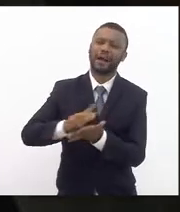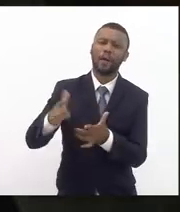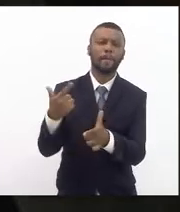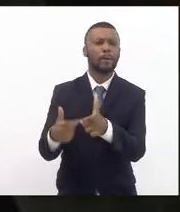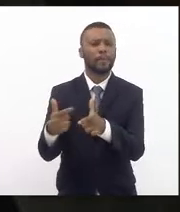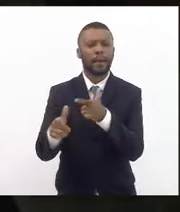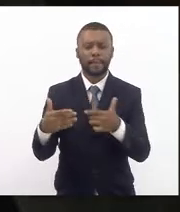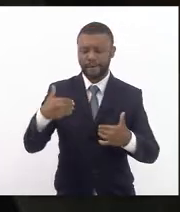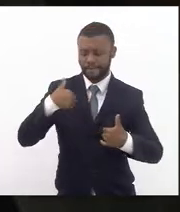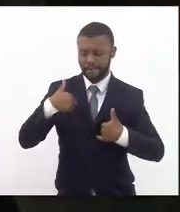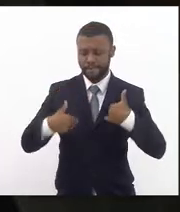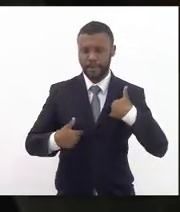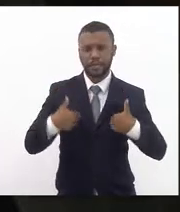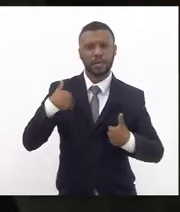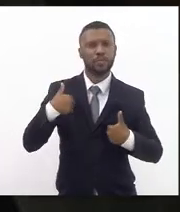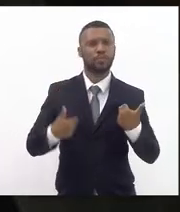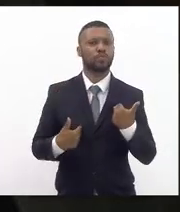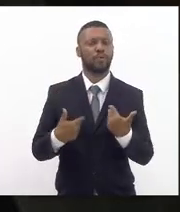psicológicos,